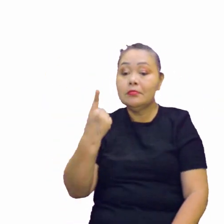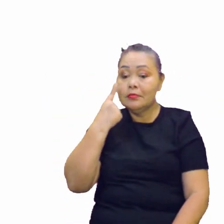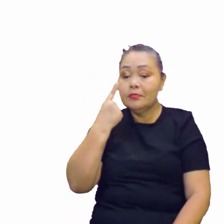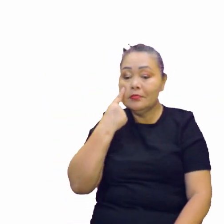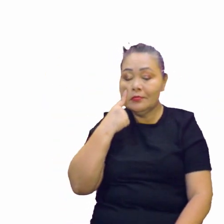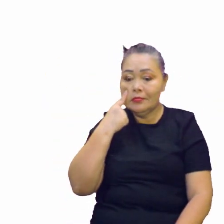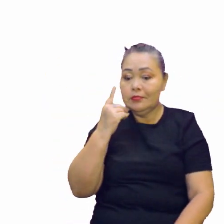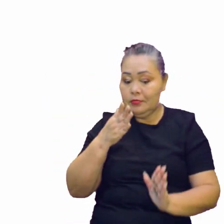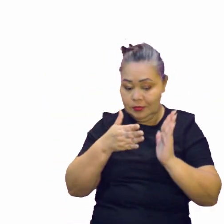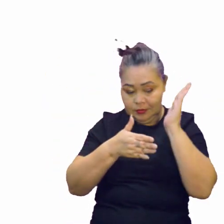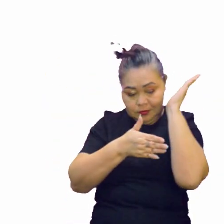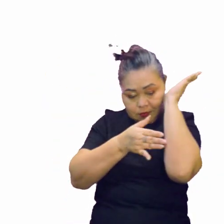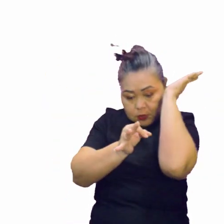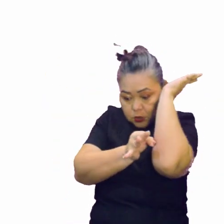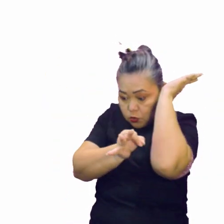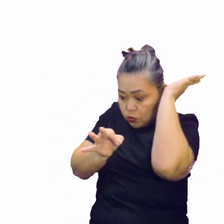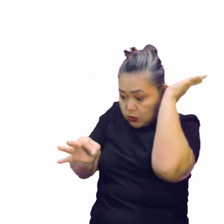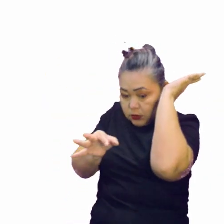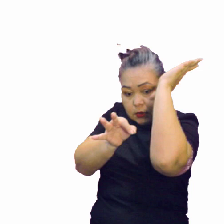também influenciam